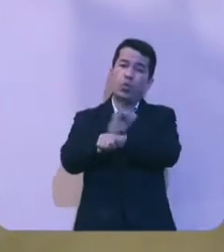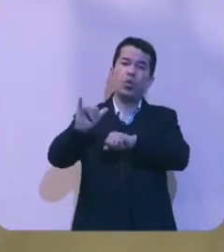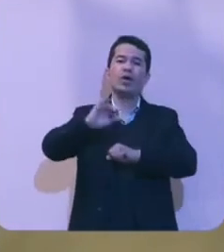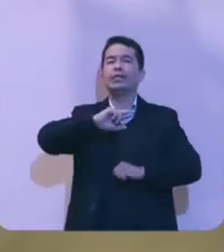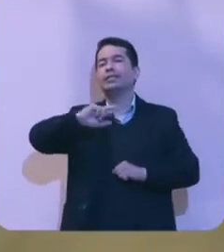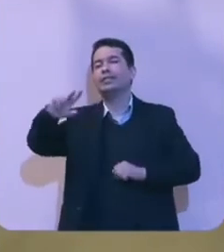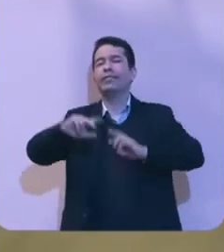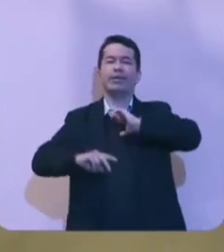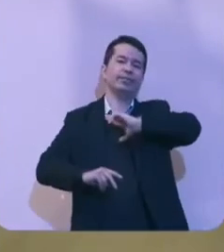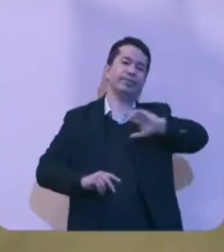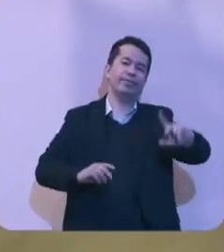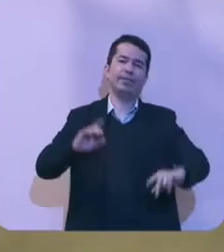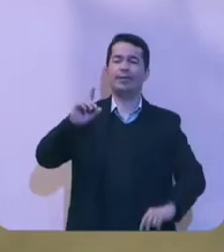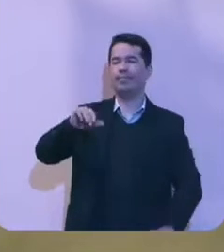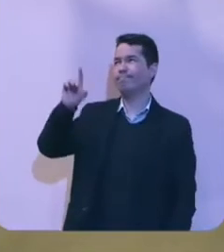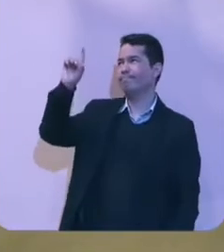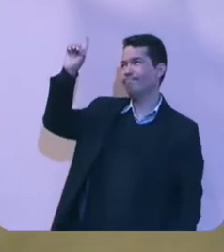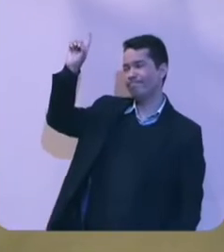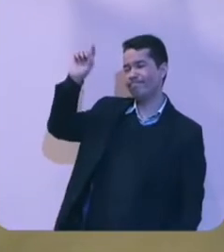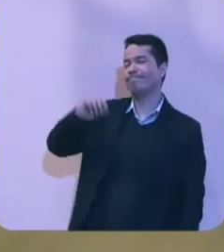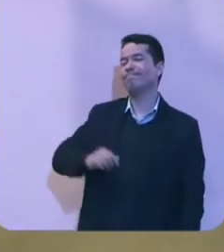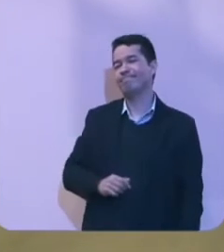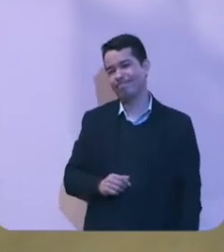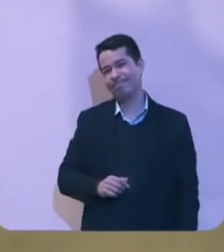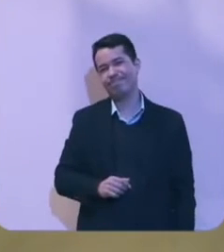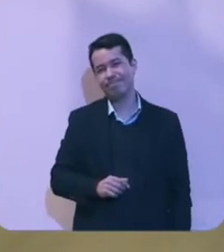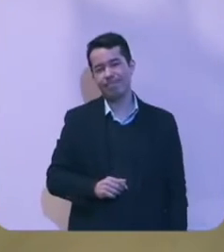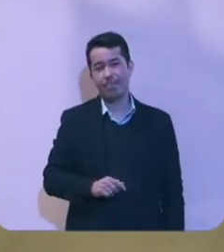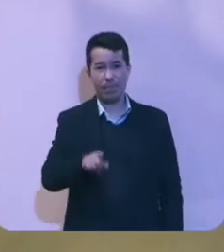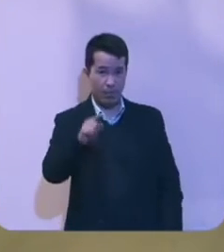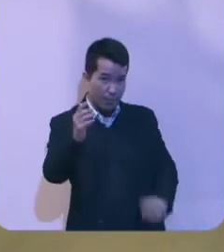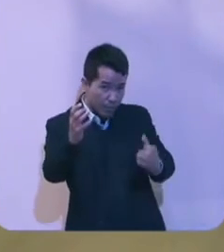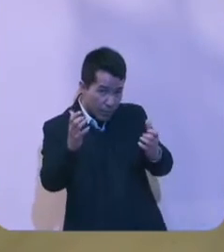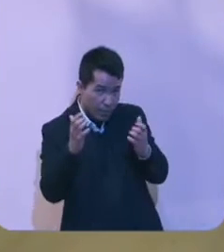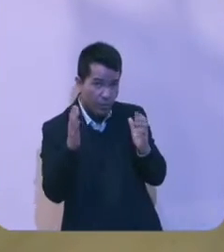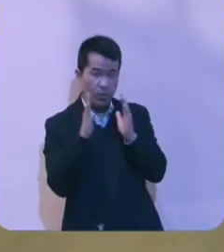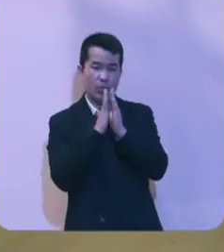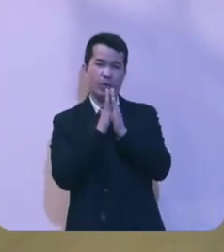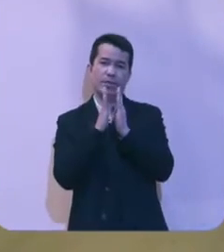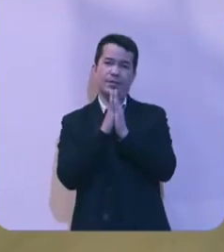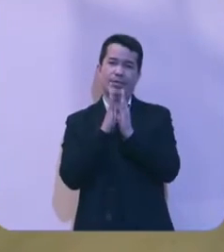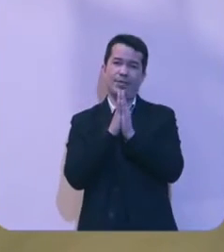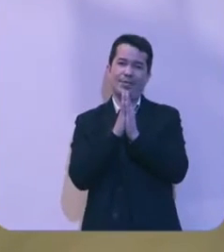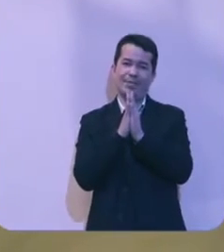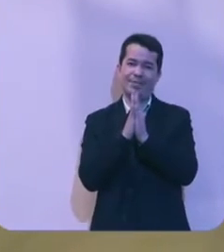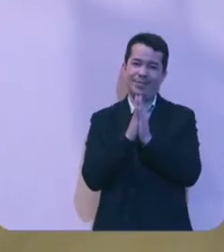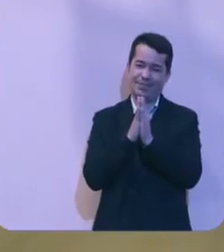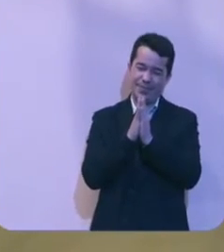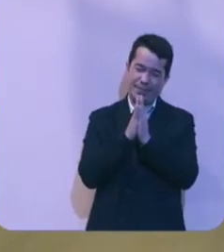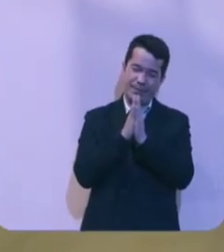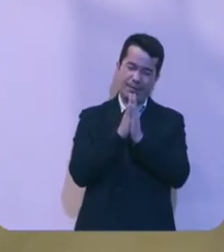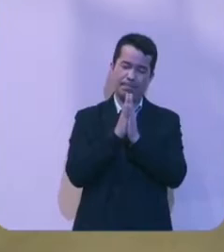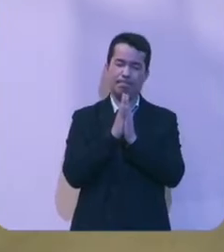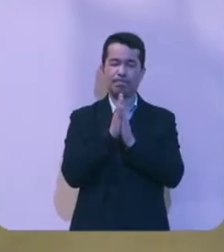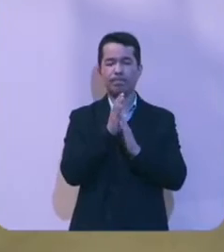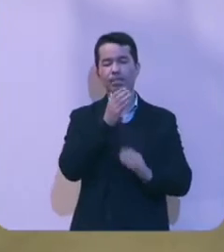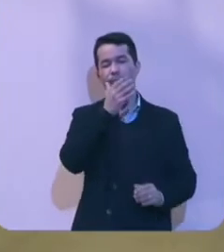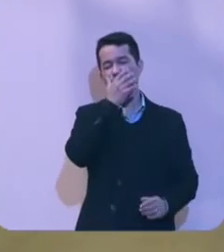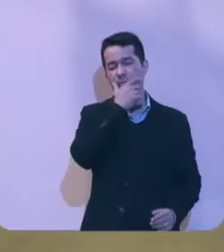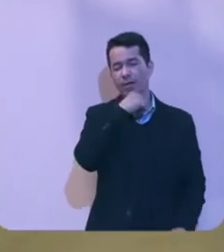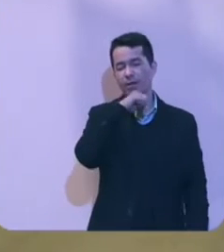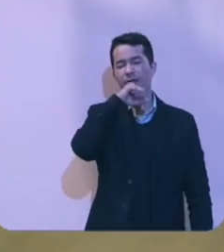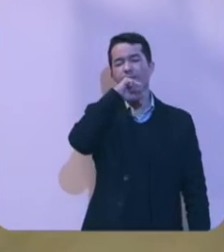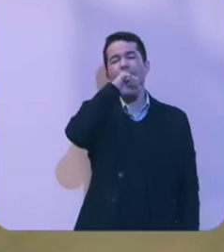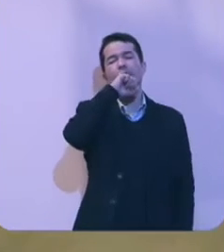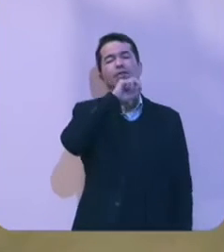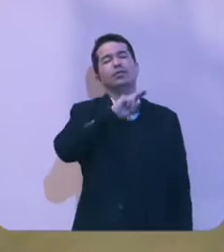os modos inusitados de Deus vão acontecer. Quer orar comigo assim? Vamos orar? Pai querido, em nome de Jesus,